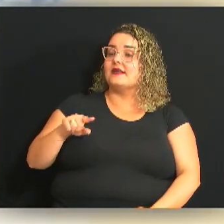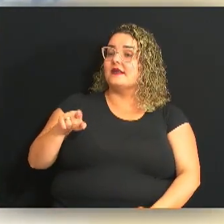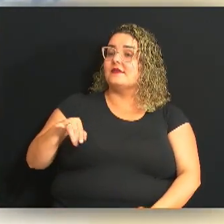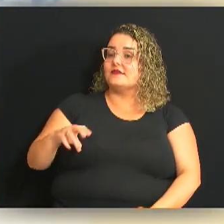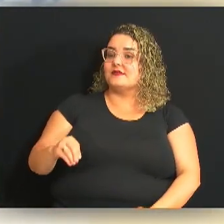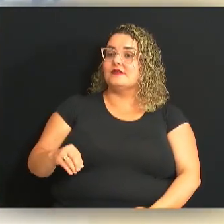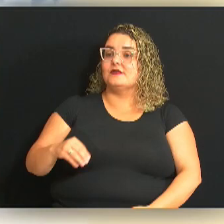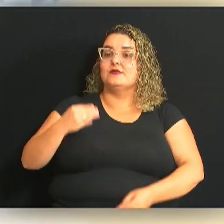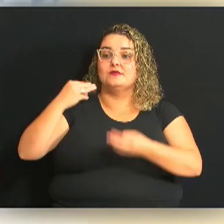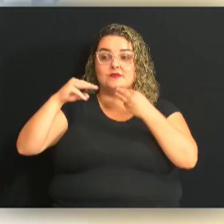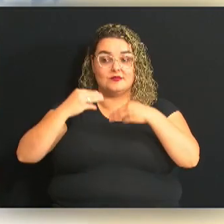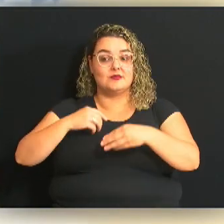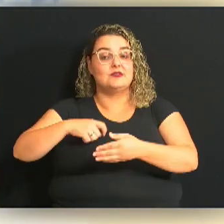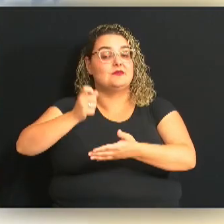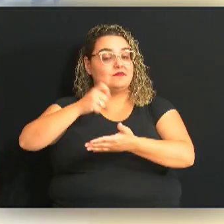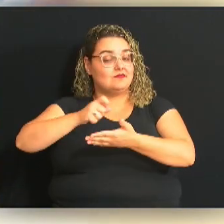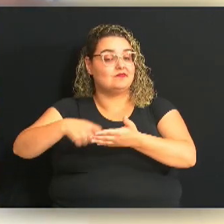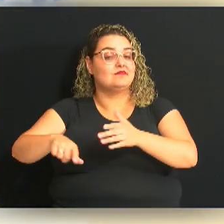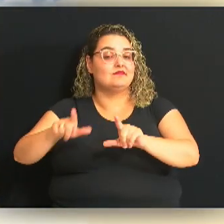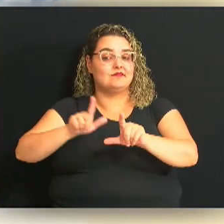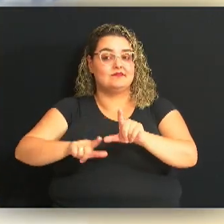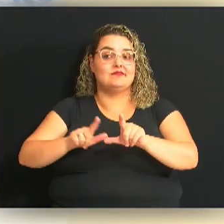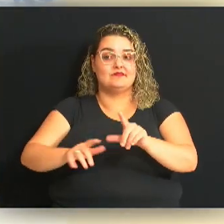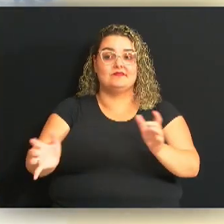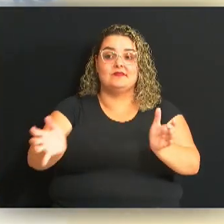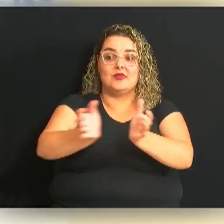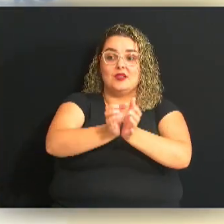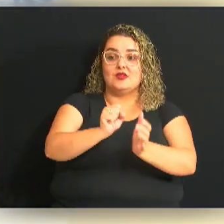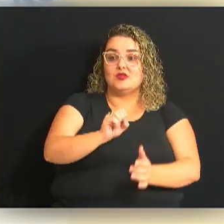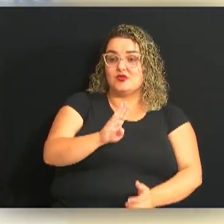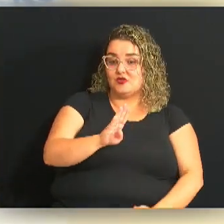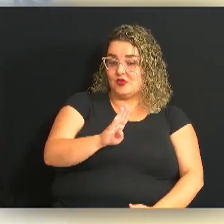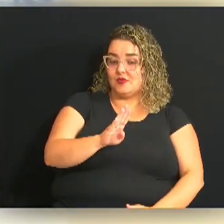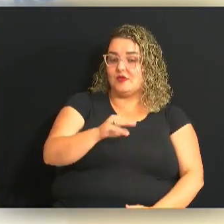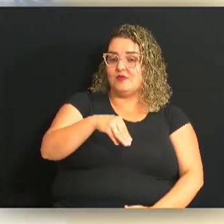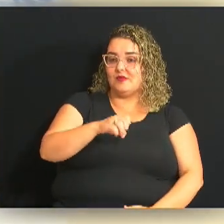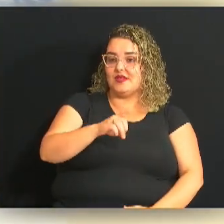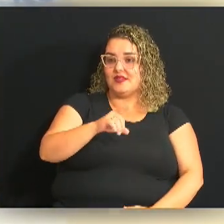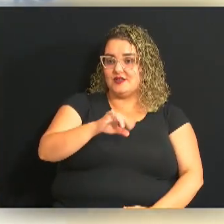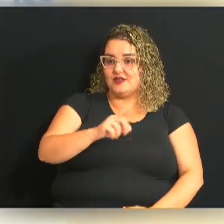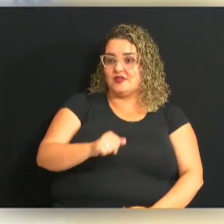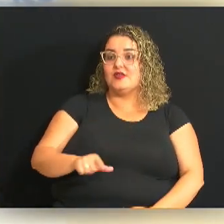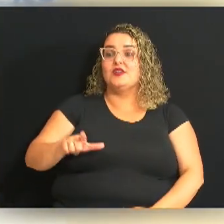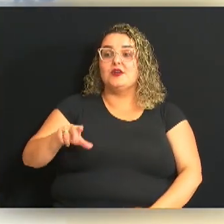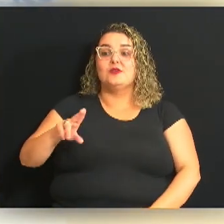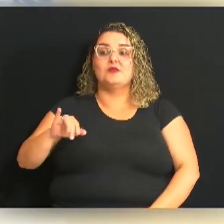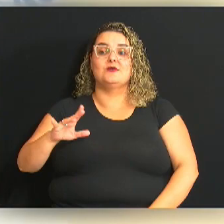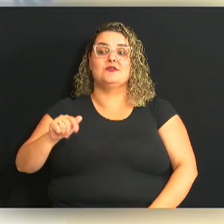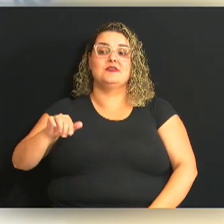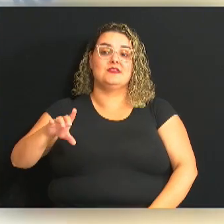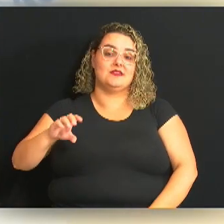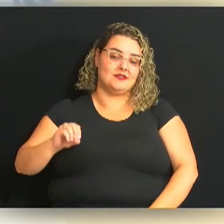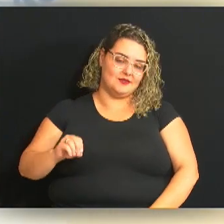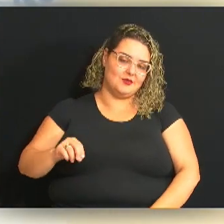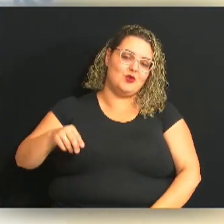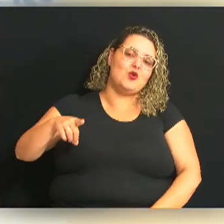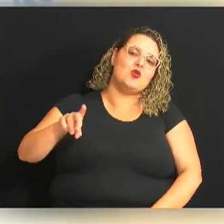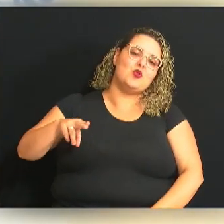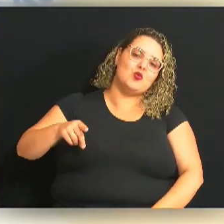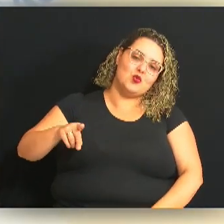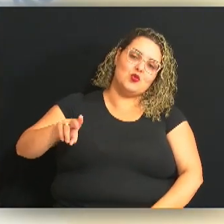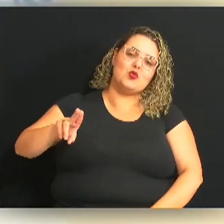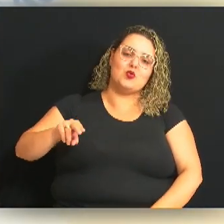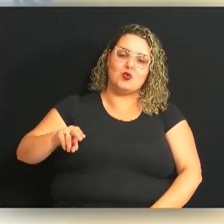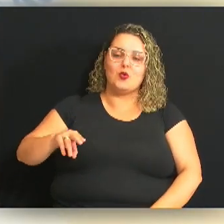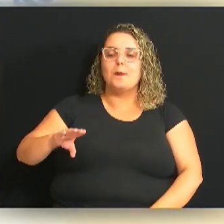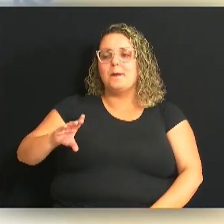compositor. Atualmente acompanha o grupo Sob Medida. E Luciano Moreira Baradel, o Dudu Baradel, que atualmente